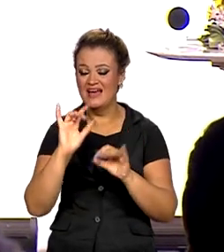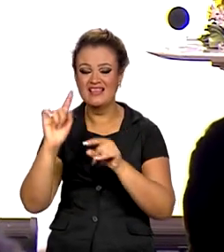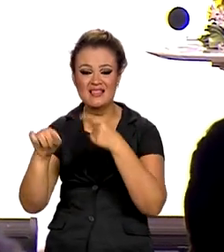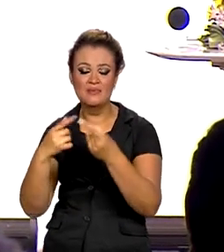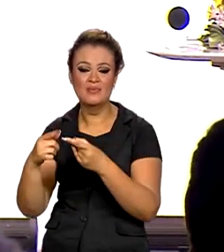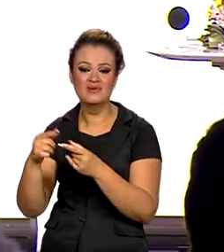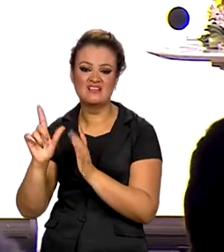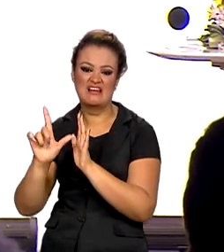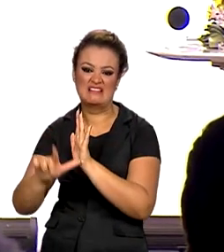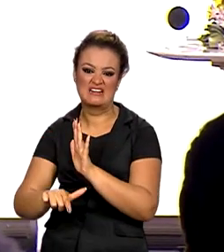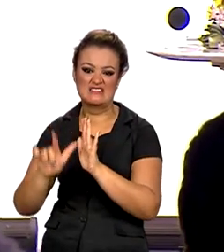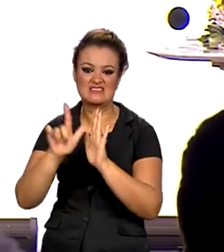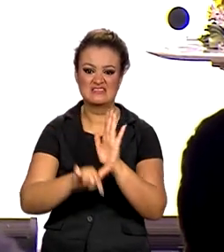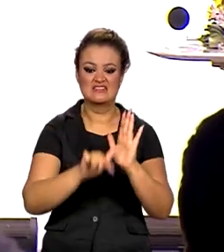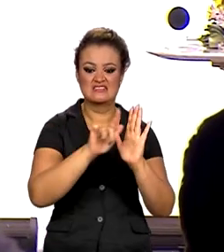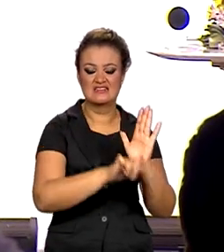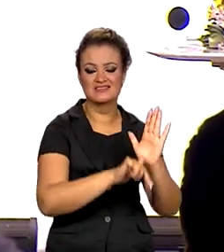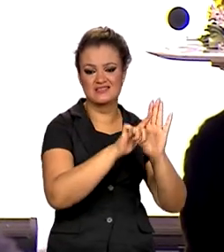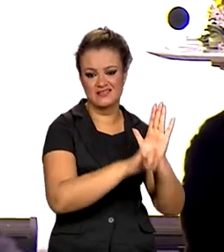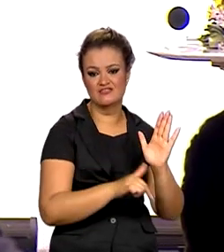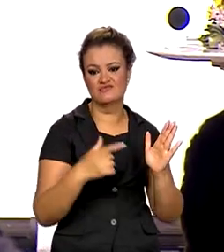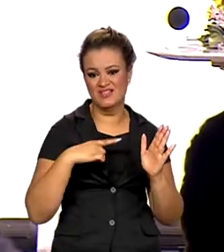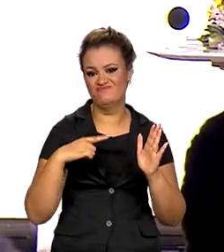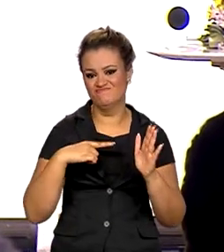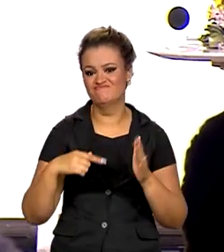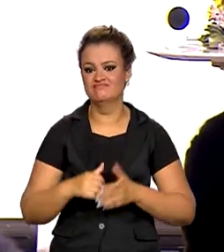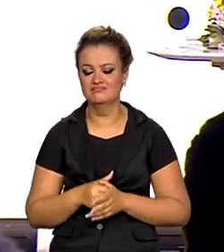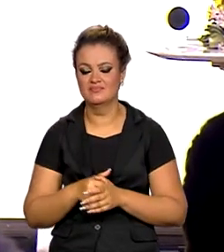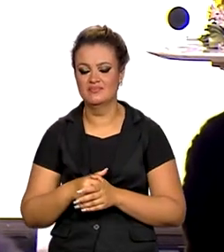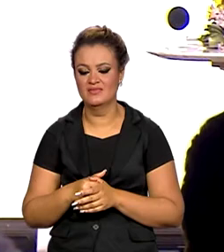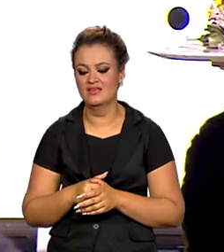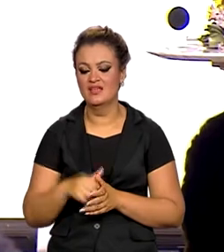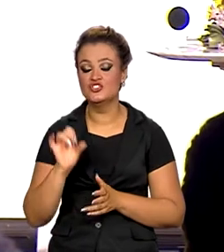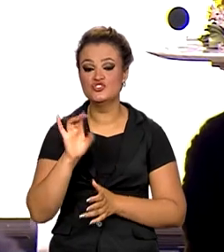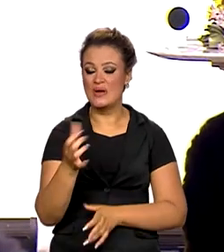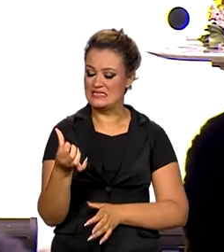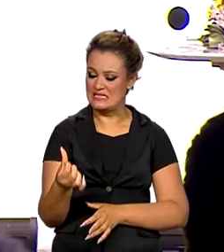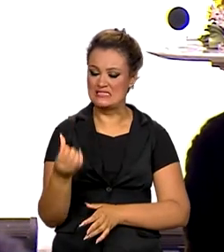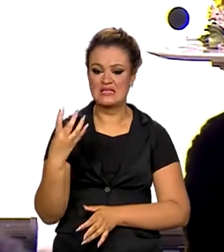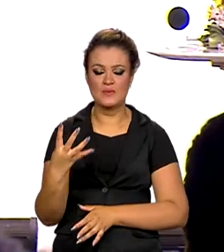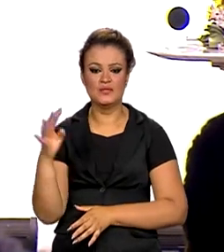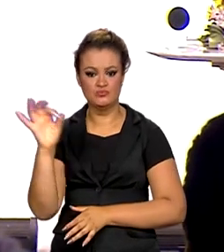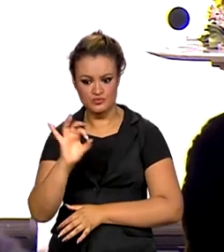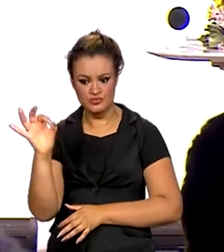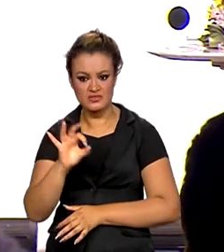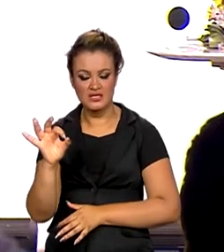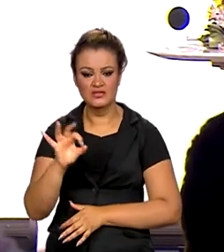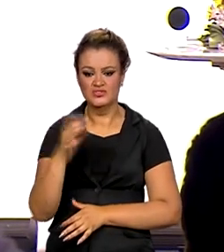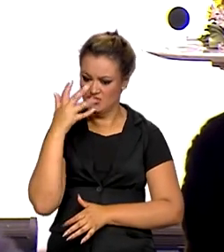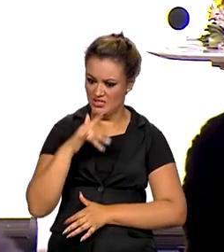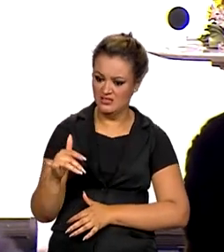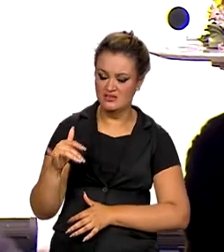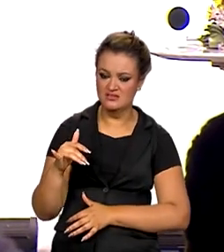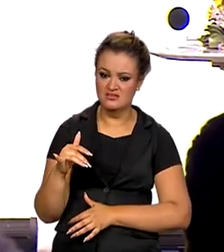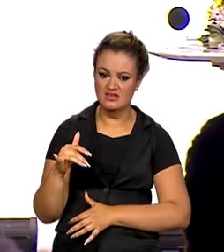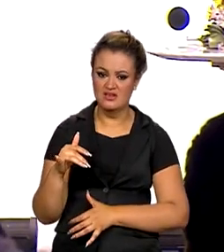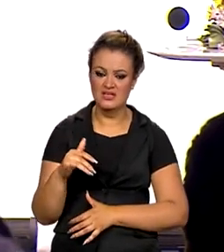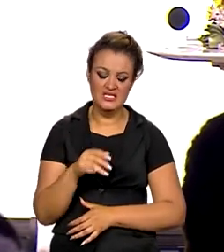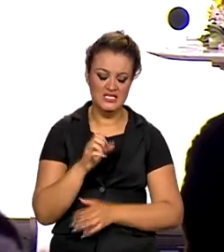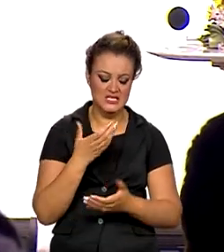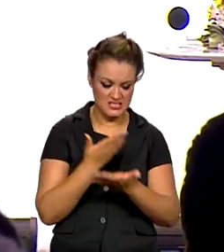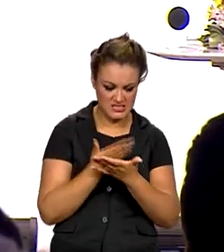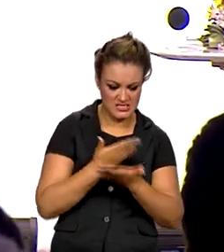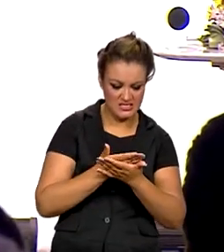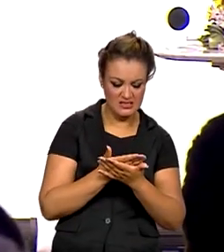séria totalmente ao longo da sua vida escolar. Apenas 64% das crianças que entram no ensino